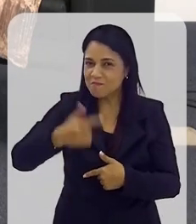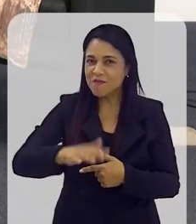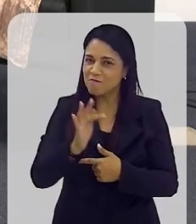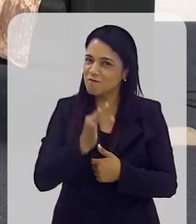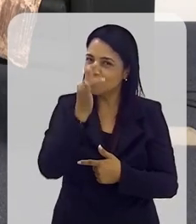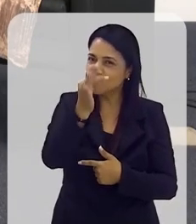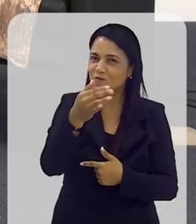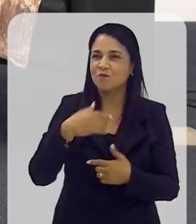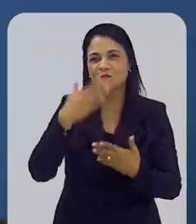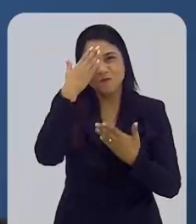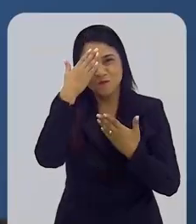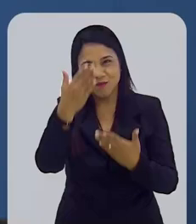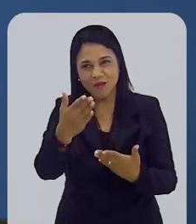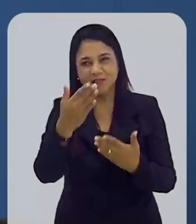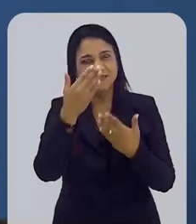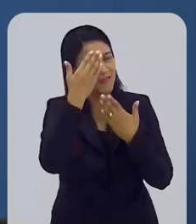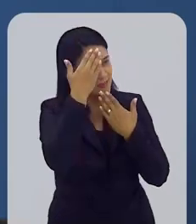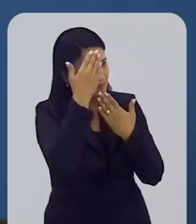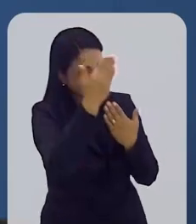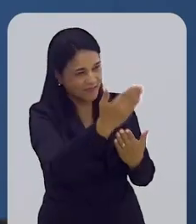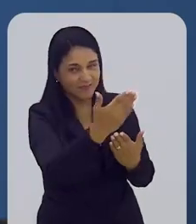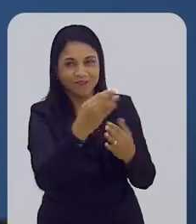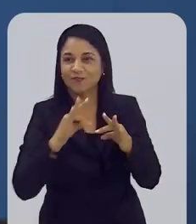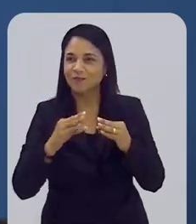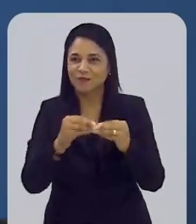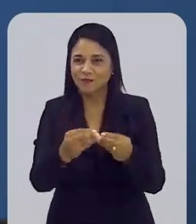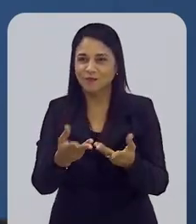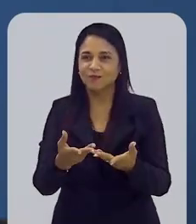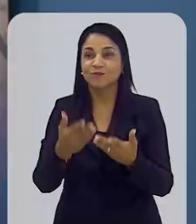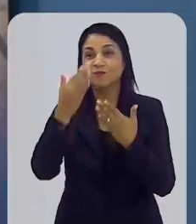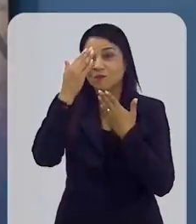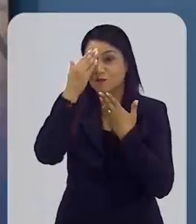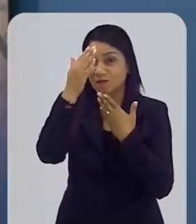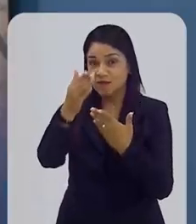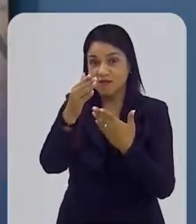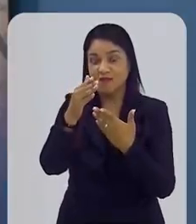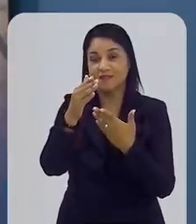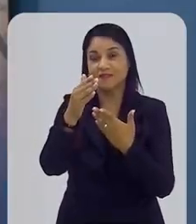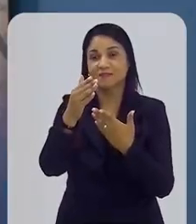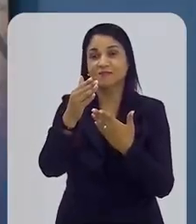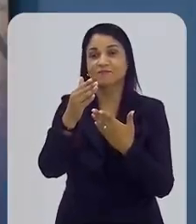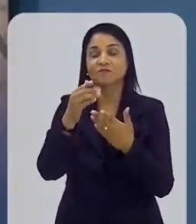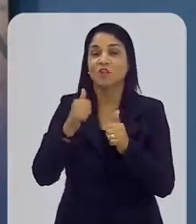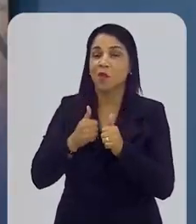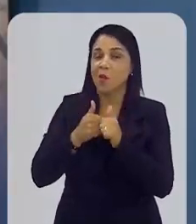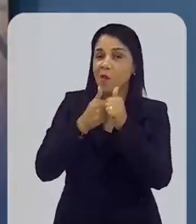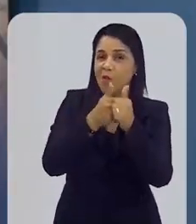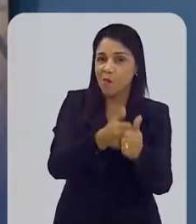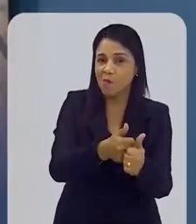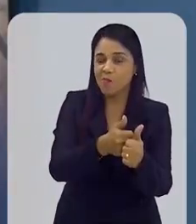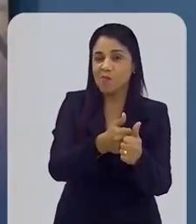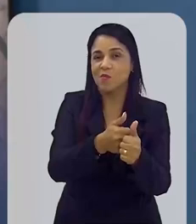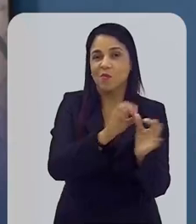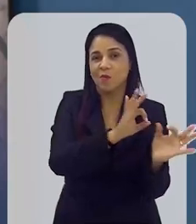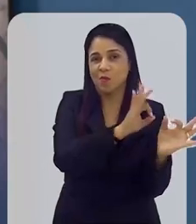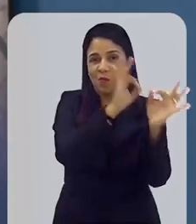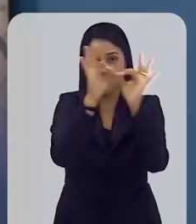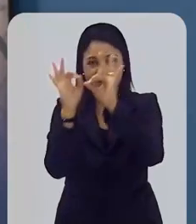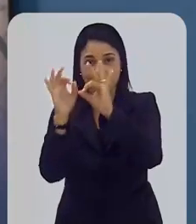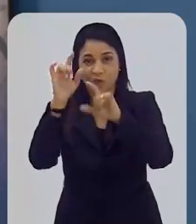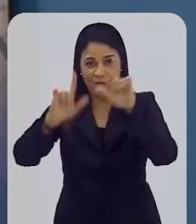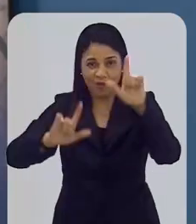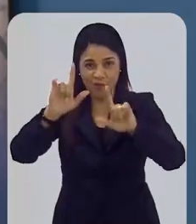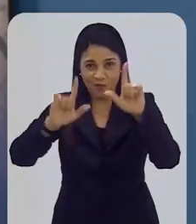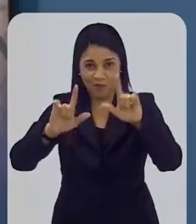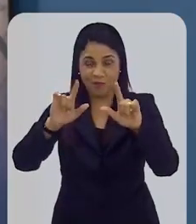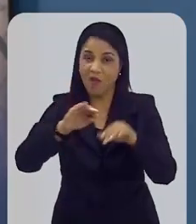Muito obrigada, Aline. Eu que agradeço você e cada um de vocês. Muito obrigada. E obrigada a você também, que acompanhou o nosso programa até